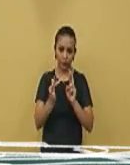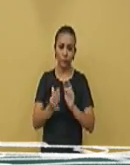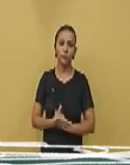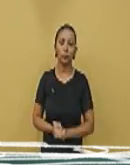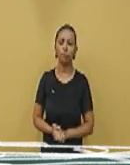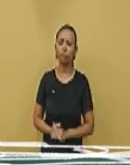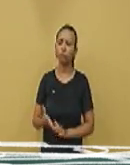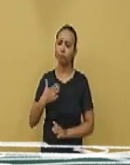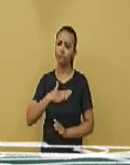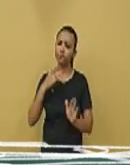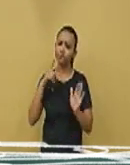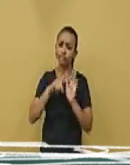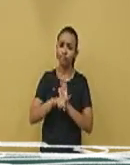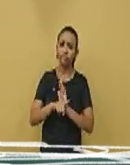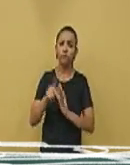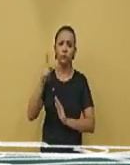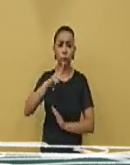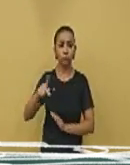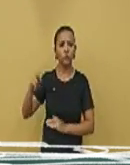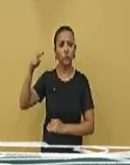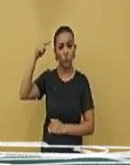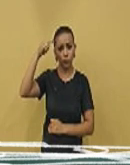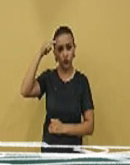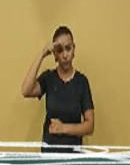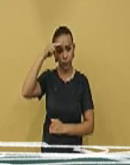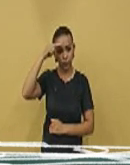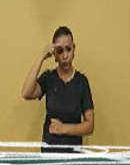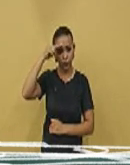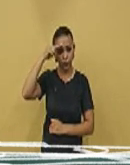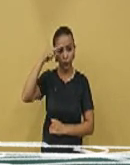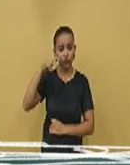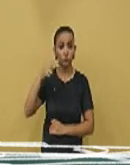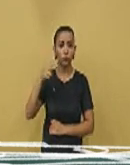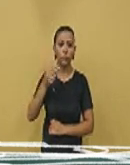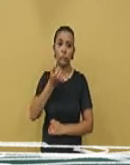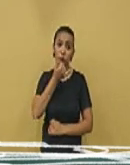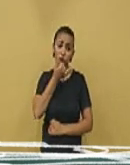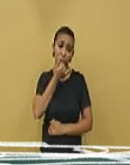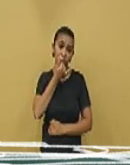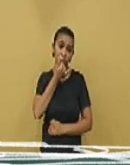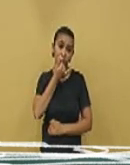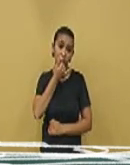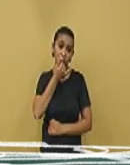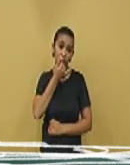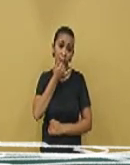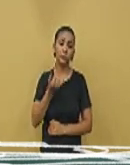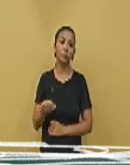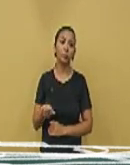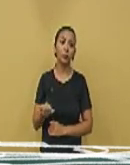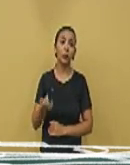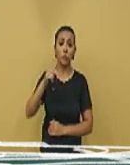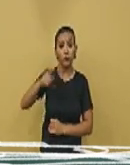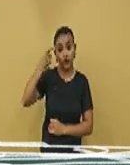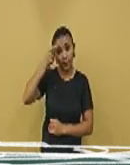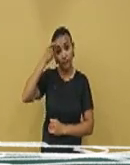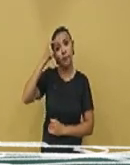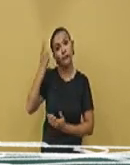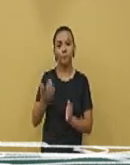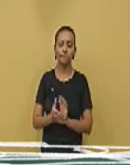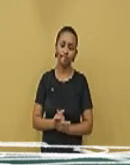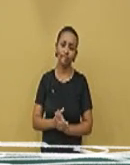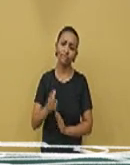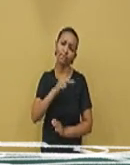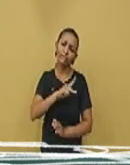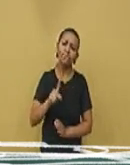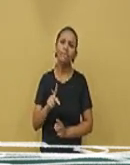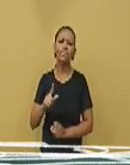Minha pergunta para o professor Joel. Só tem a Ariane? Desculpa, perdão. Professora,